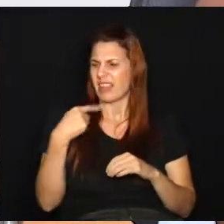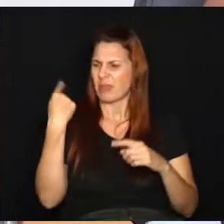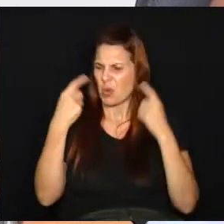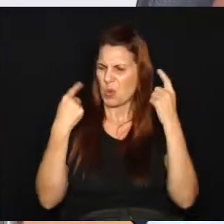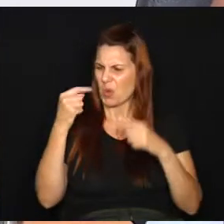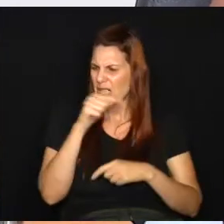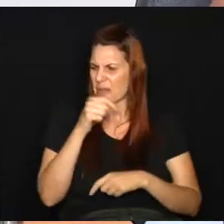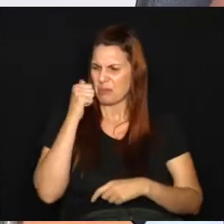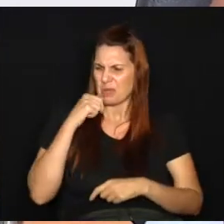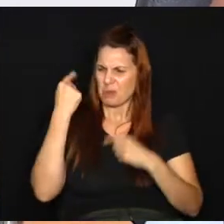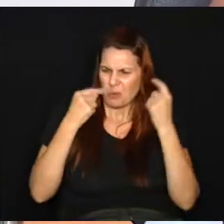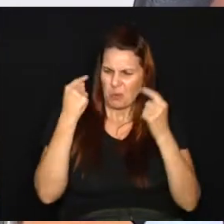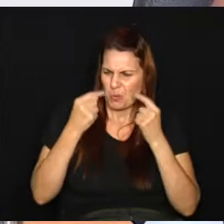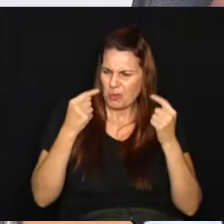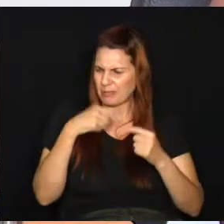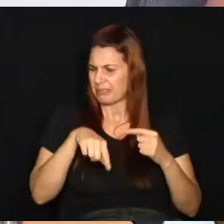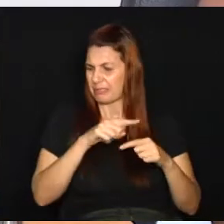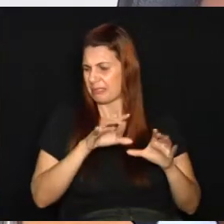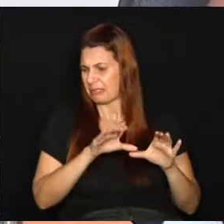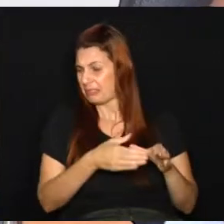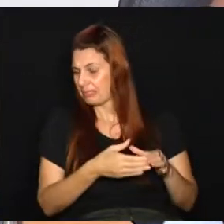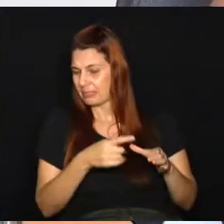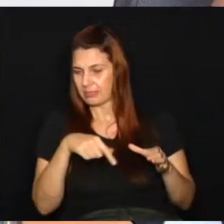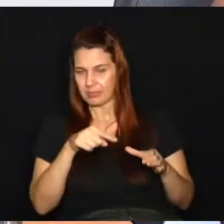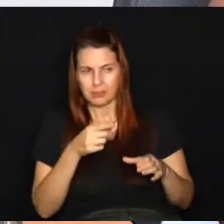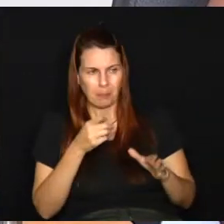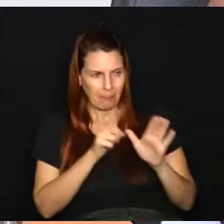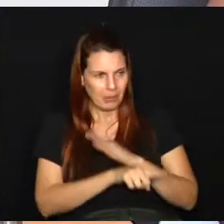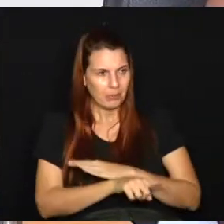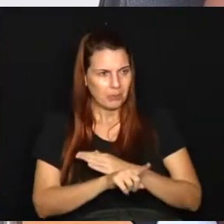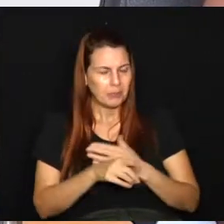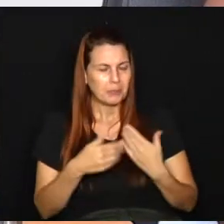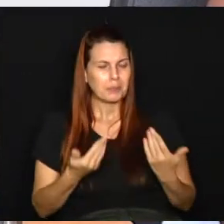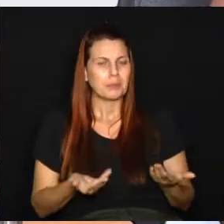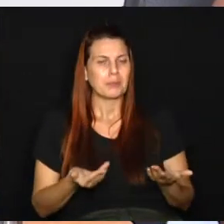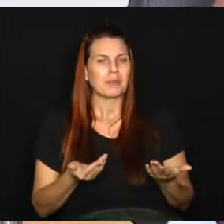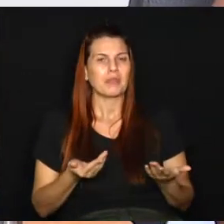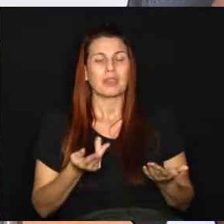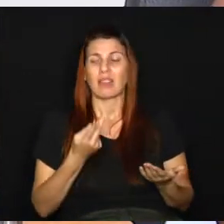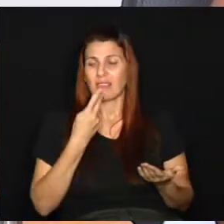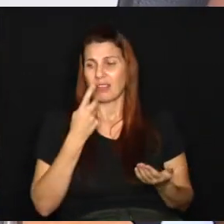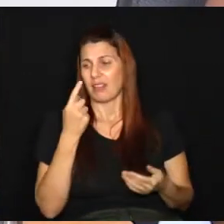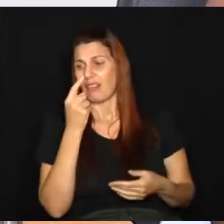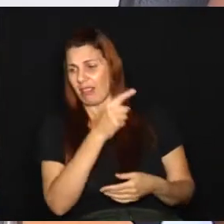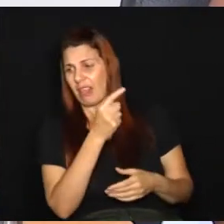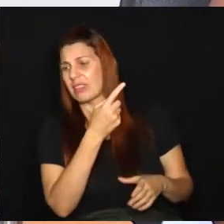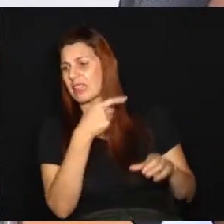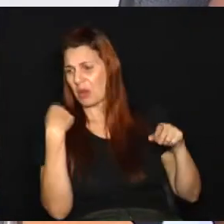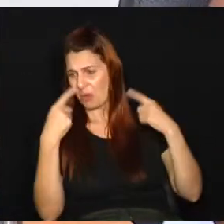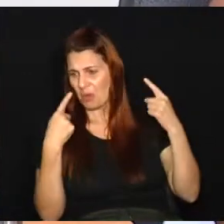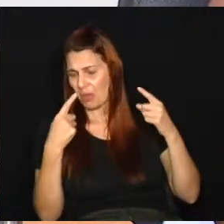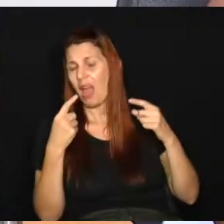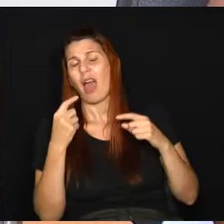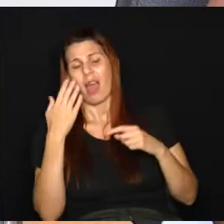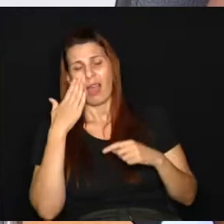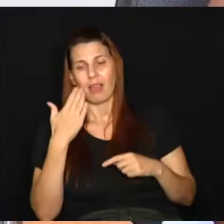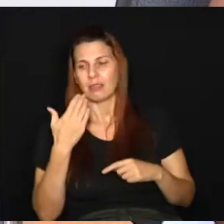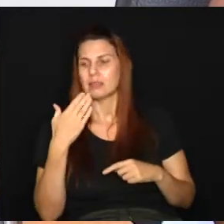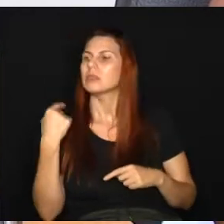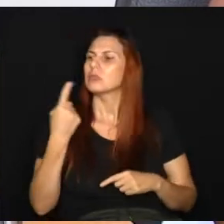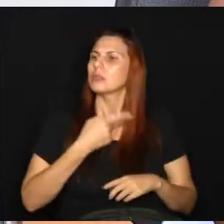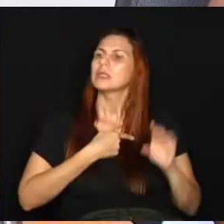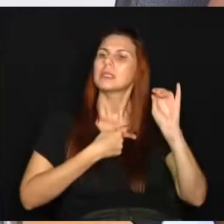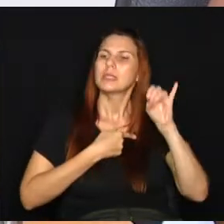né? Eles falam assim, é as loucas. Quando vocês perguntam por nós, eles falam, é lá nas loucas. Somos loucas,